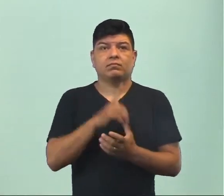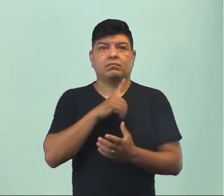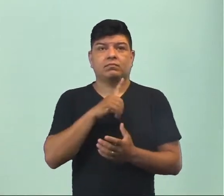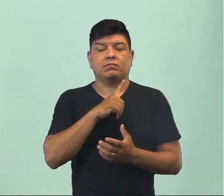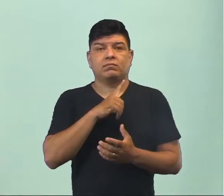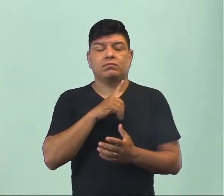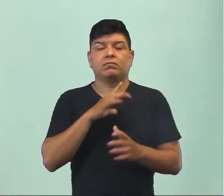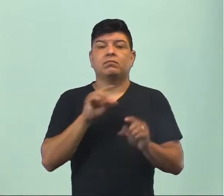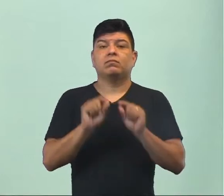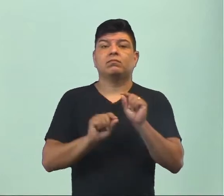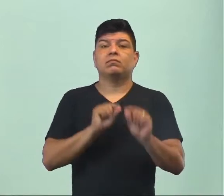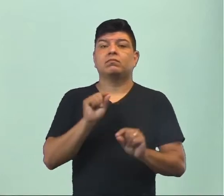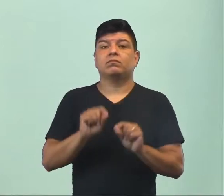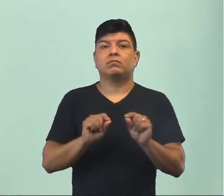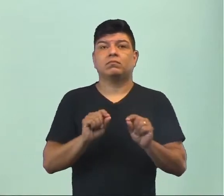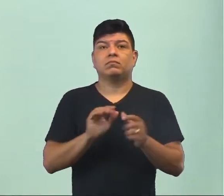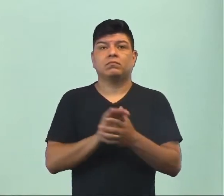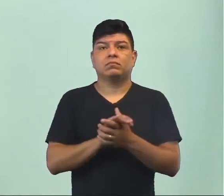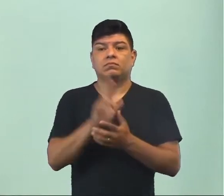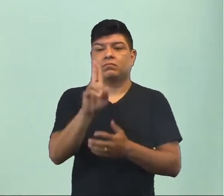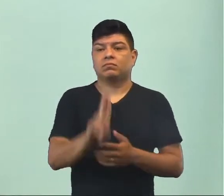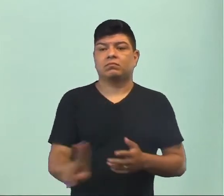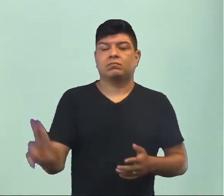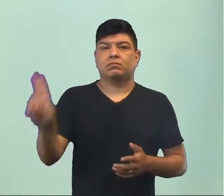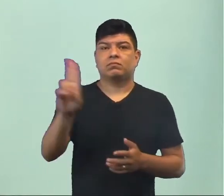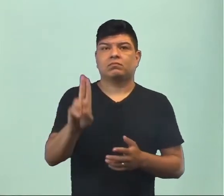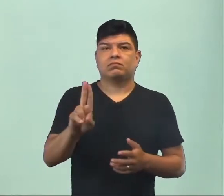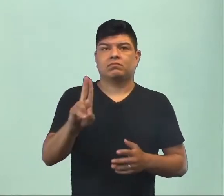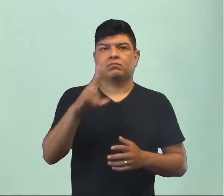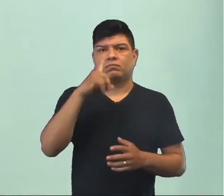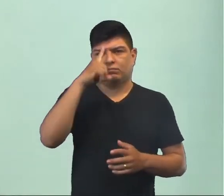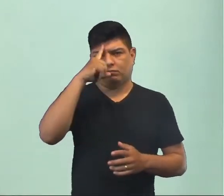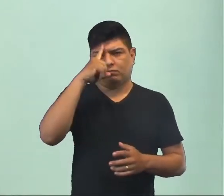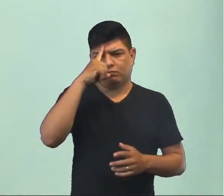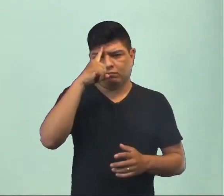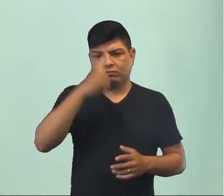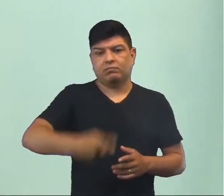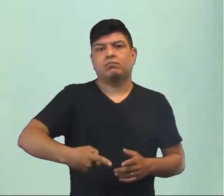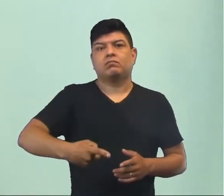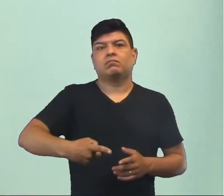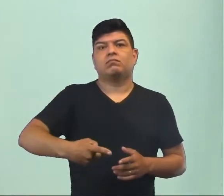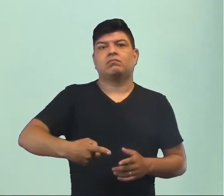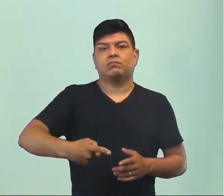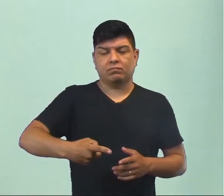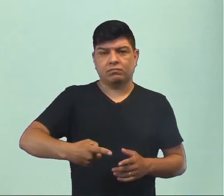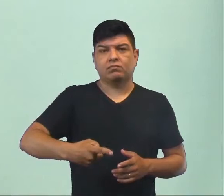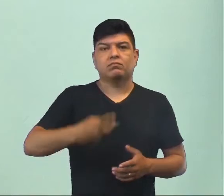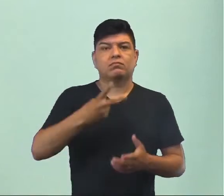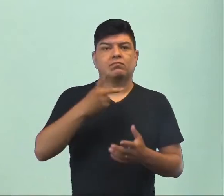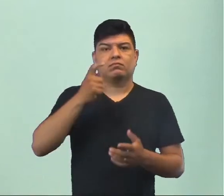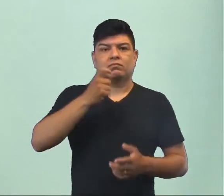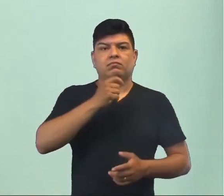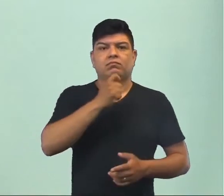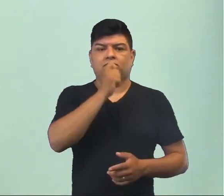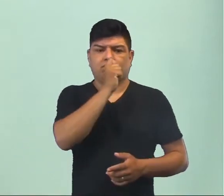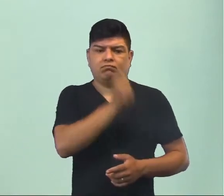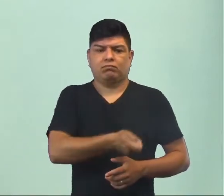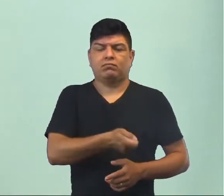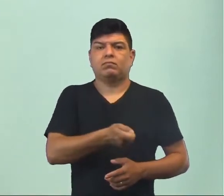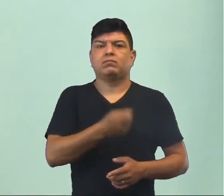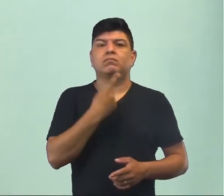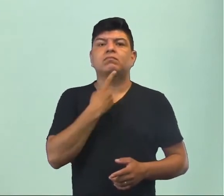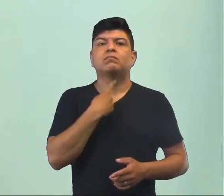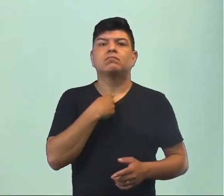que tende a usar a força, a impor determinada vontade,